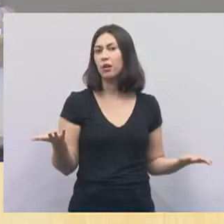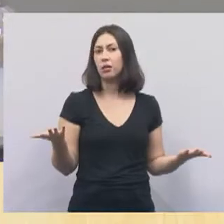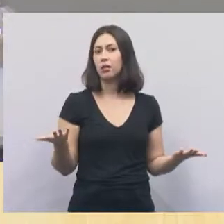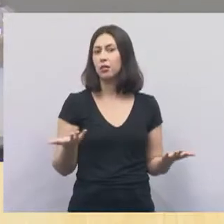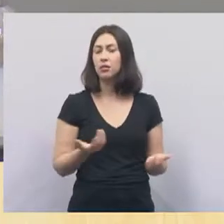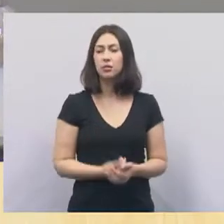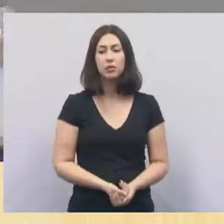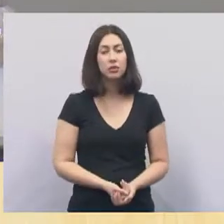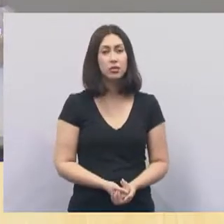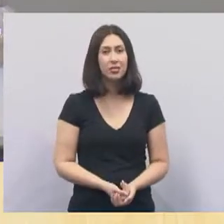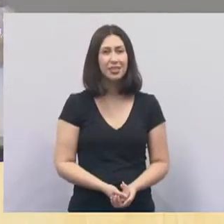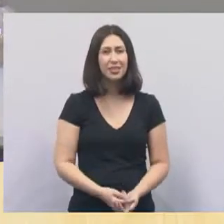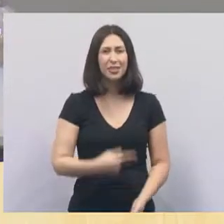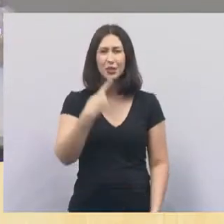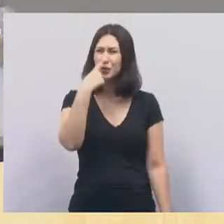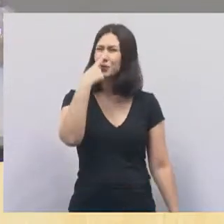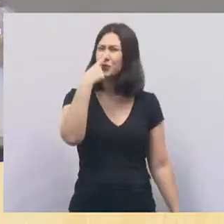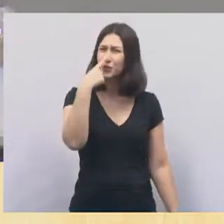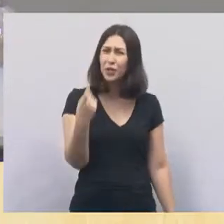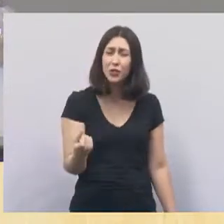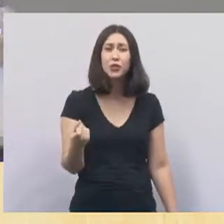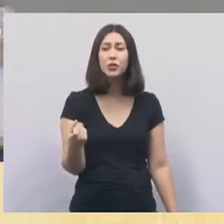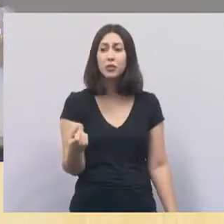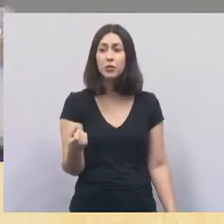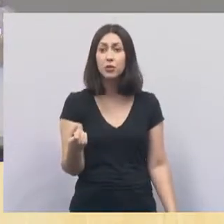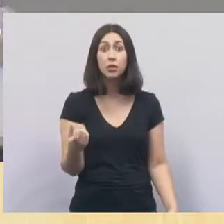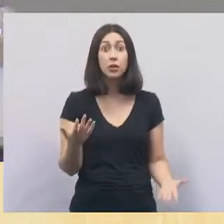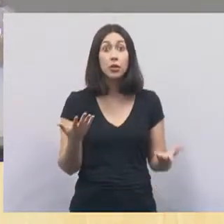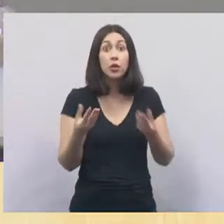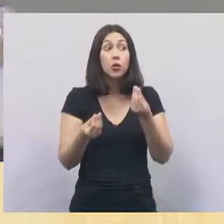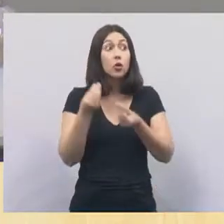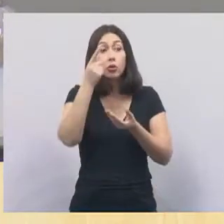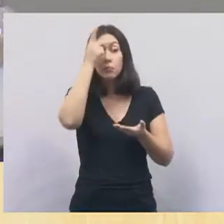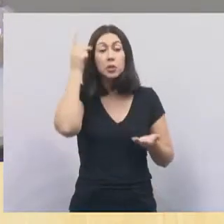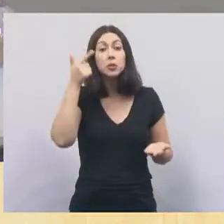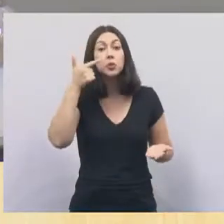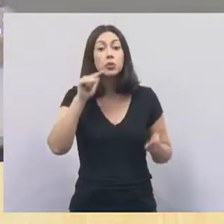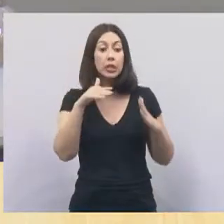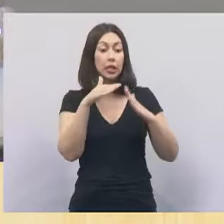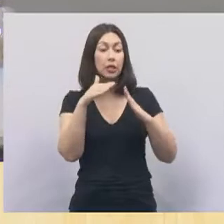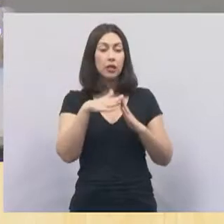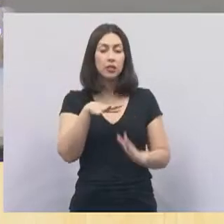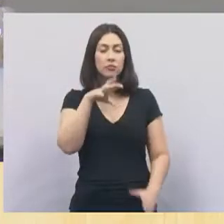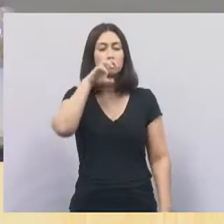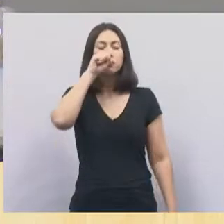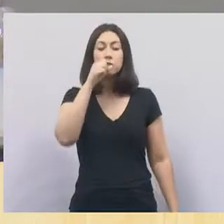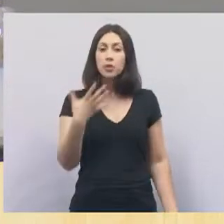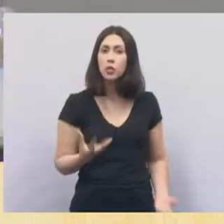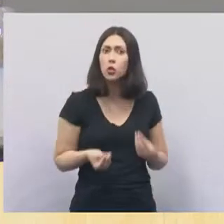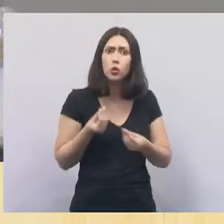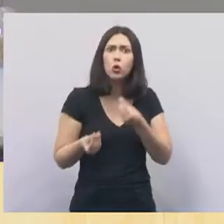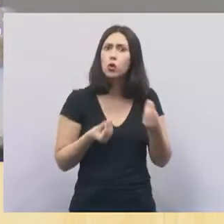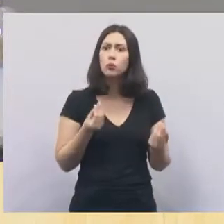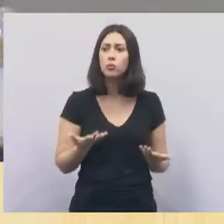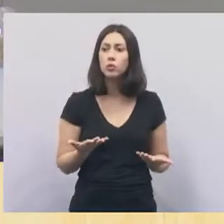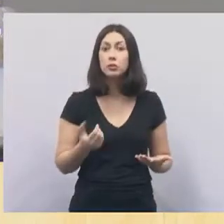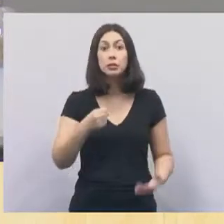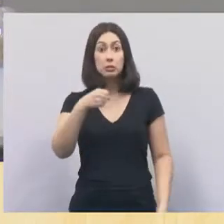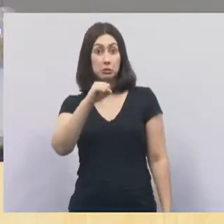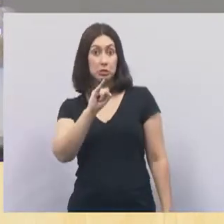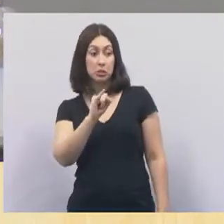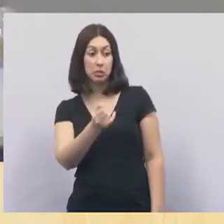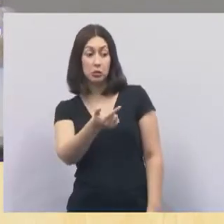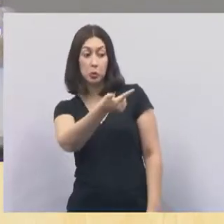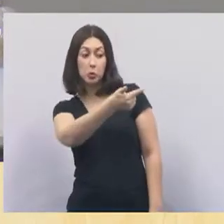gente aquele fedor de Mato Seco não sei nem como uma pessoa aguenta ficar dentro da casa dela se na nossa